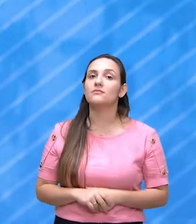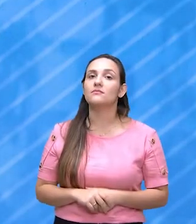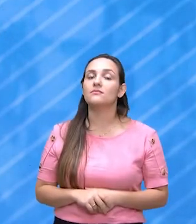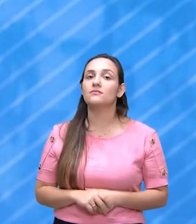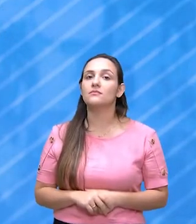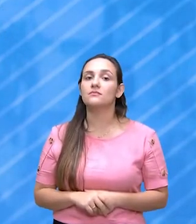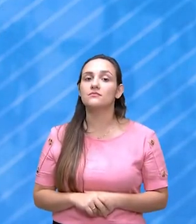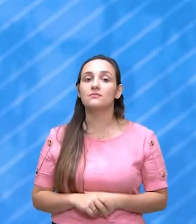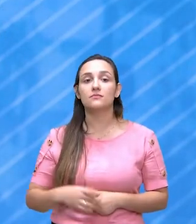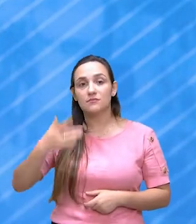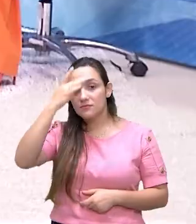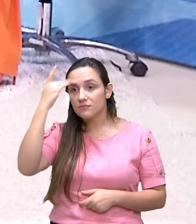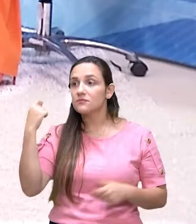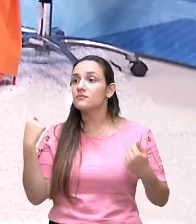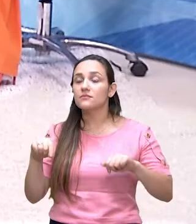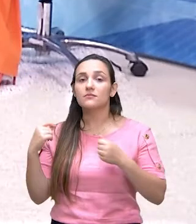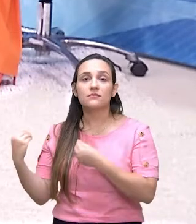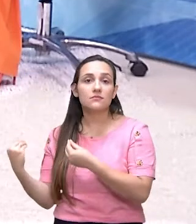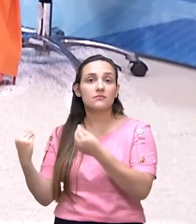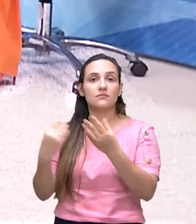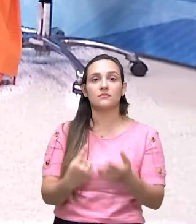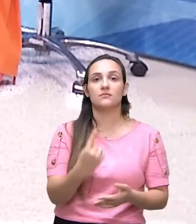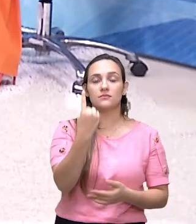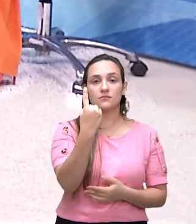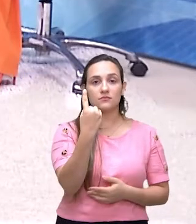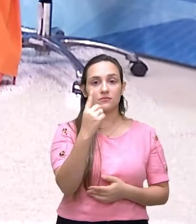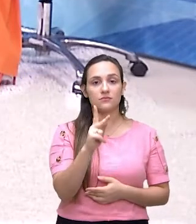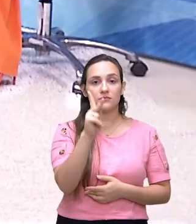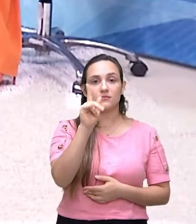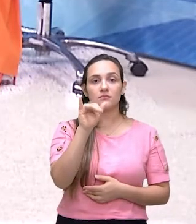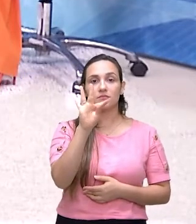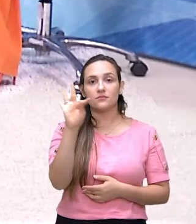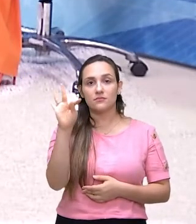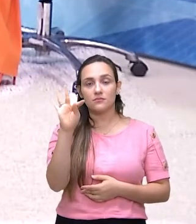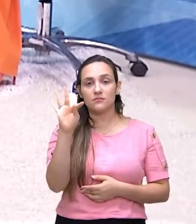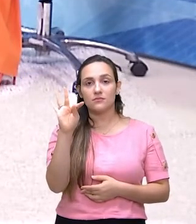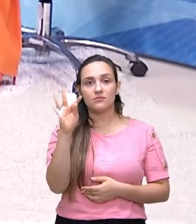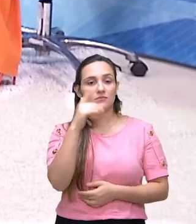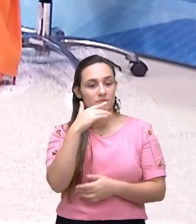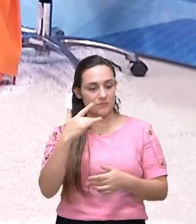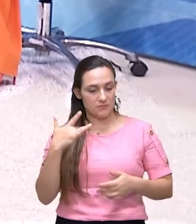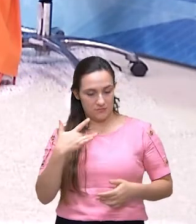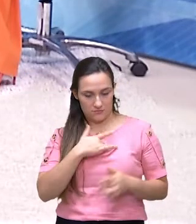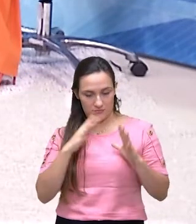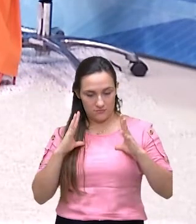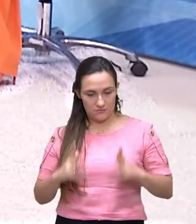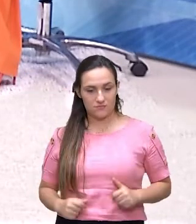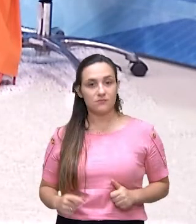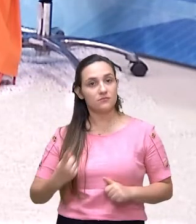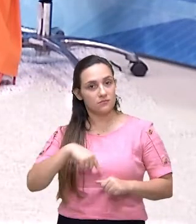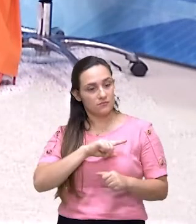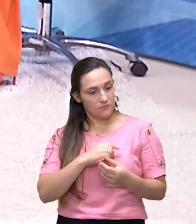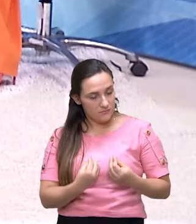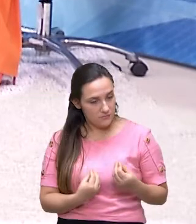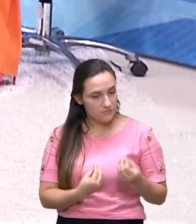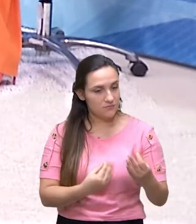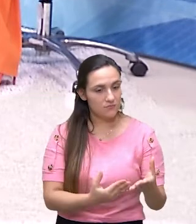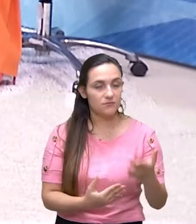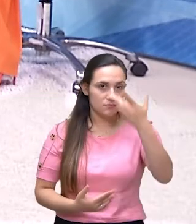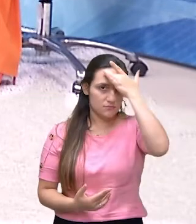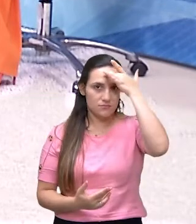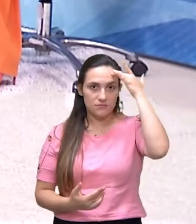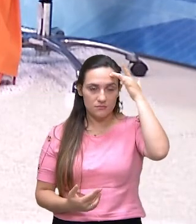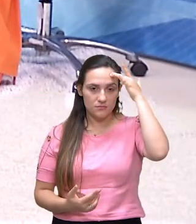que é importante a gente dizer nós vamos pedir para que os participantes levem um kit higiênico porque